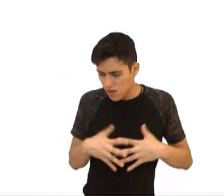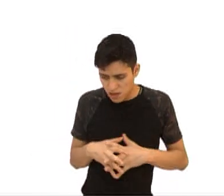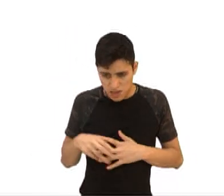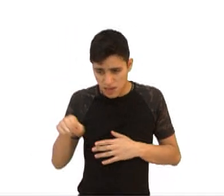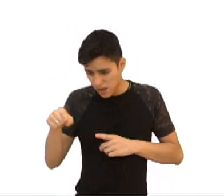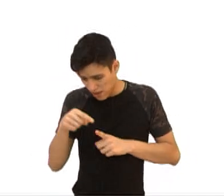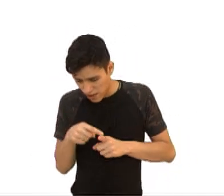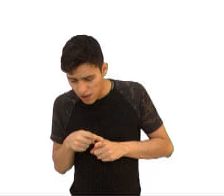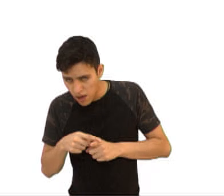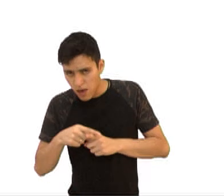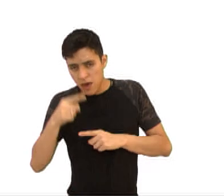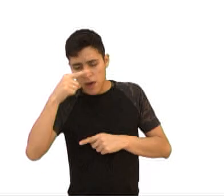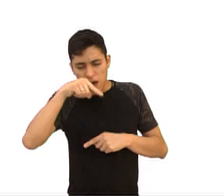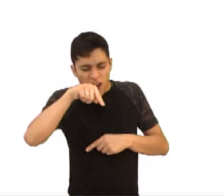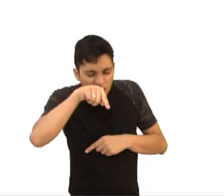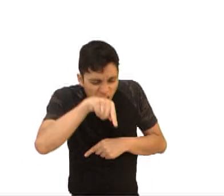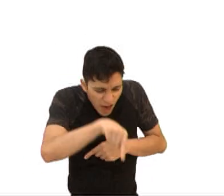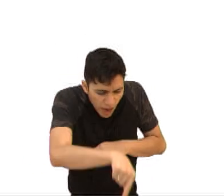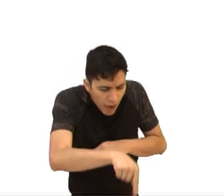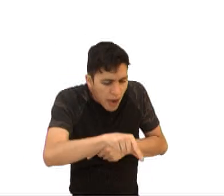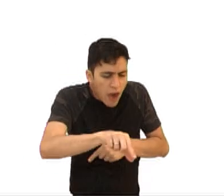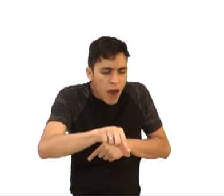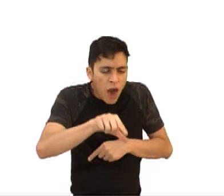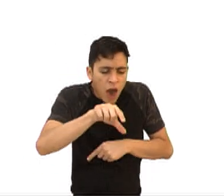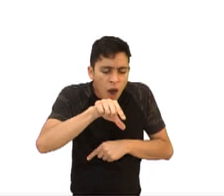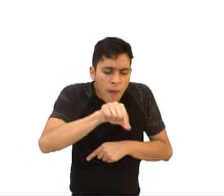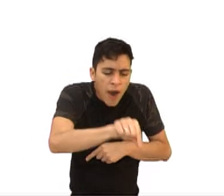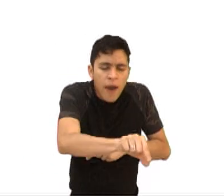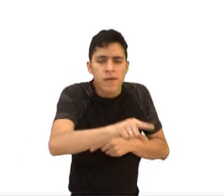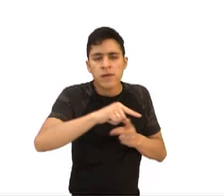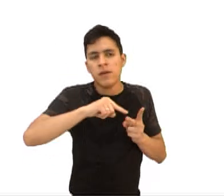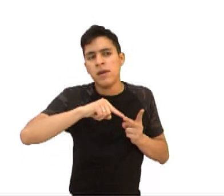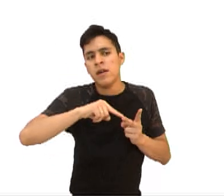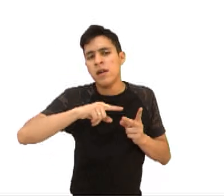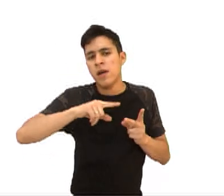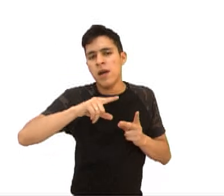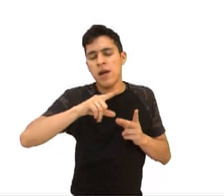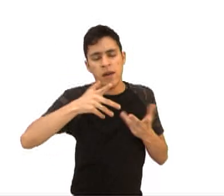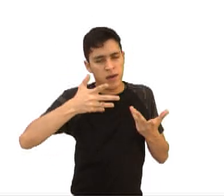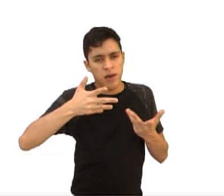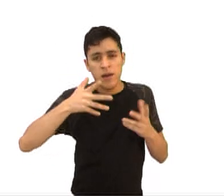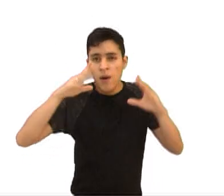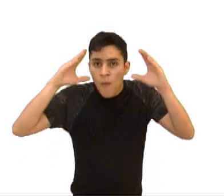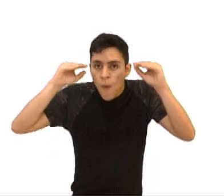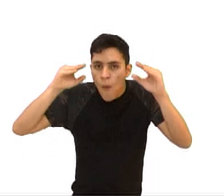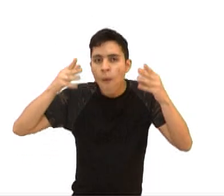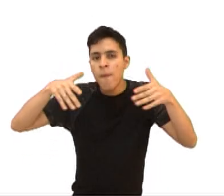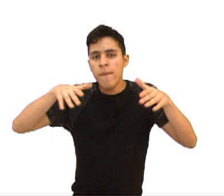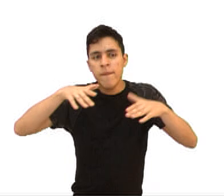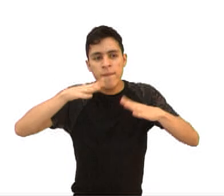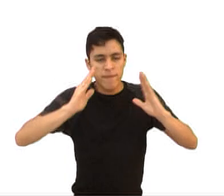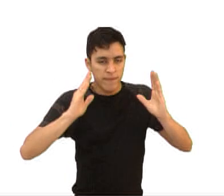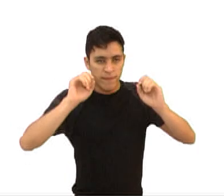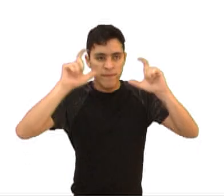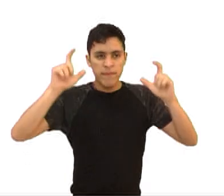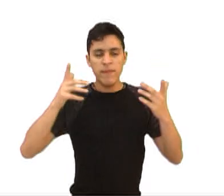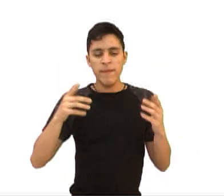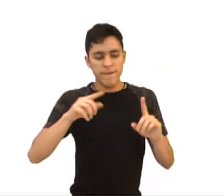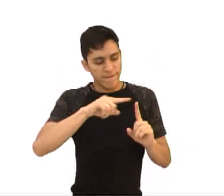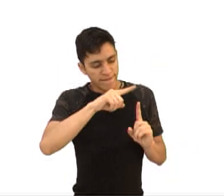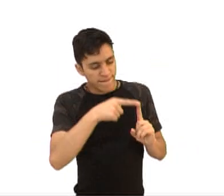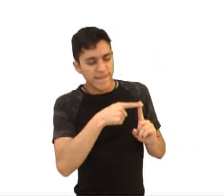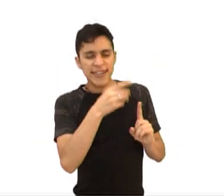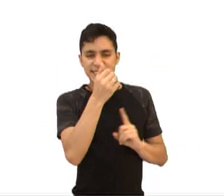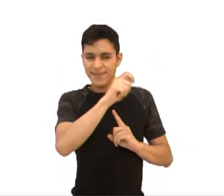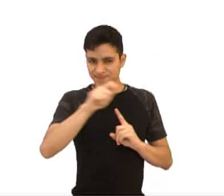alimenta-se de formigas e cupins, tem hábitos geralmente noturnos e solitários, Gestação dura ali cerca de 6 meses, nasce